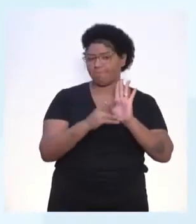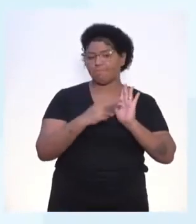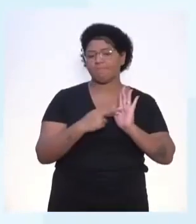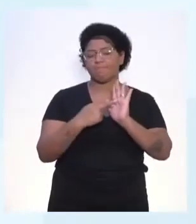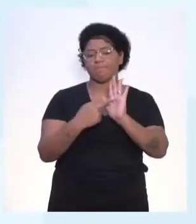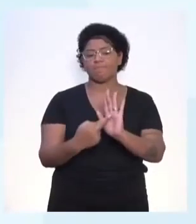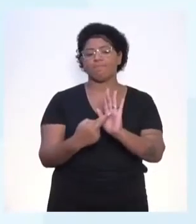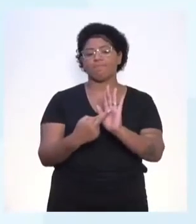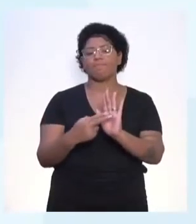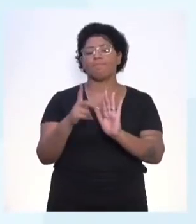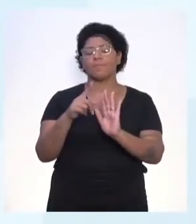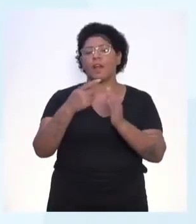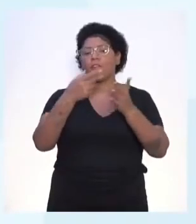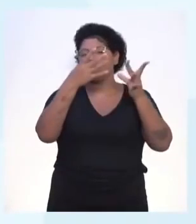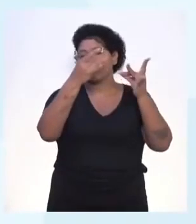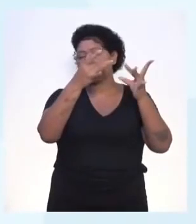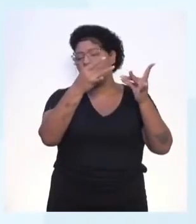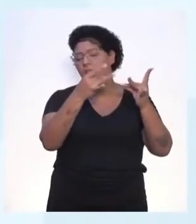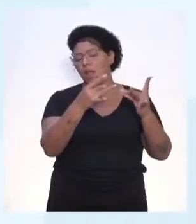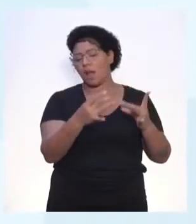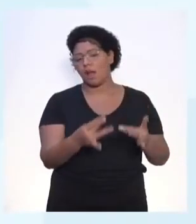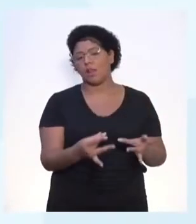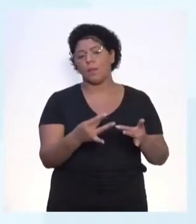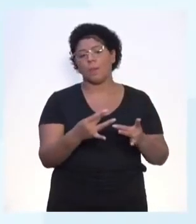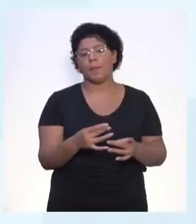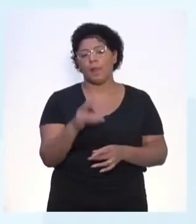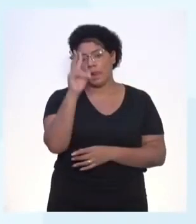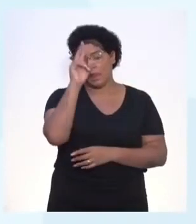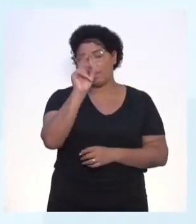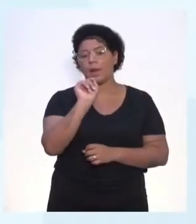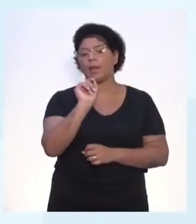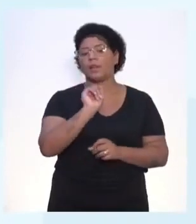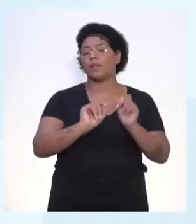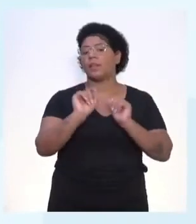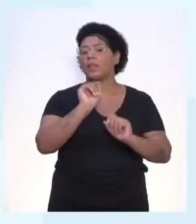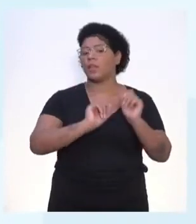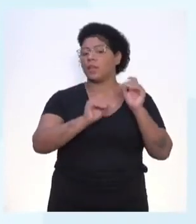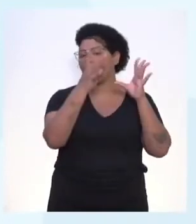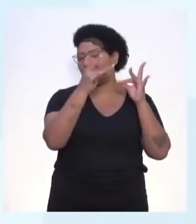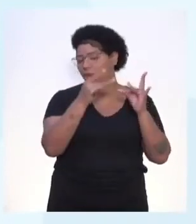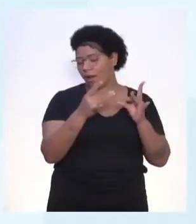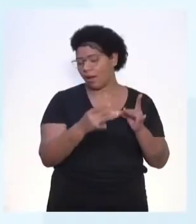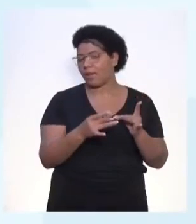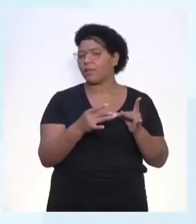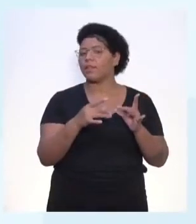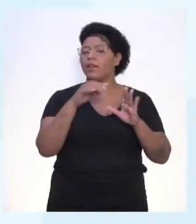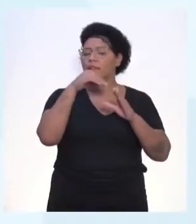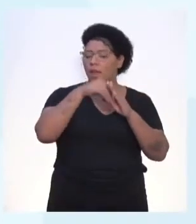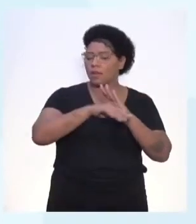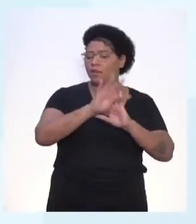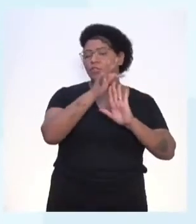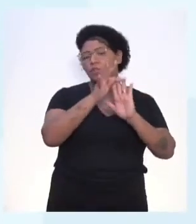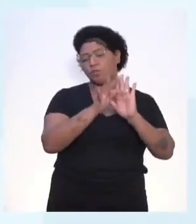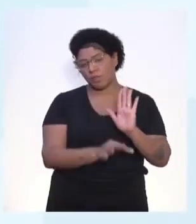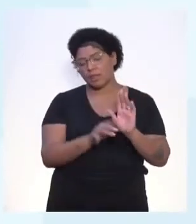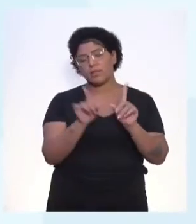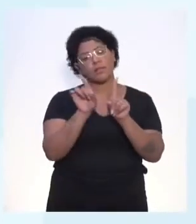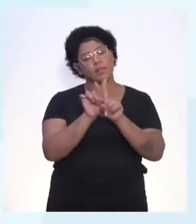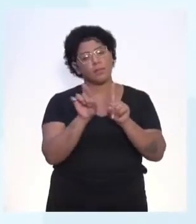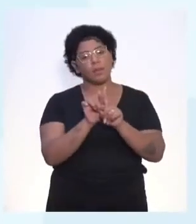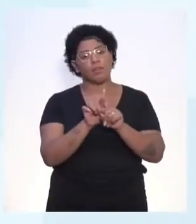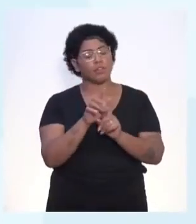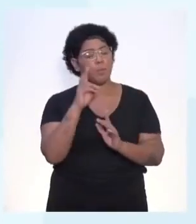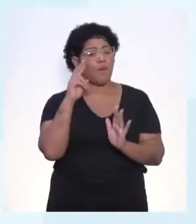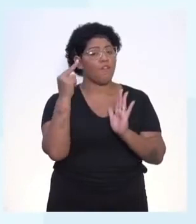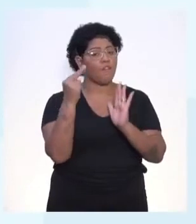apresentam predominância da descrição. Lembrando que descrição é um tipo textual, né? Então, os gêneros que apresentam essa predominância é o que a gente vai ver